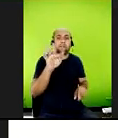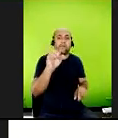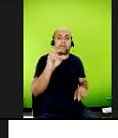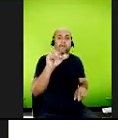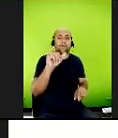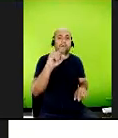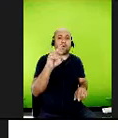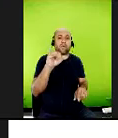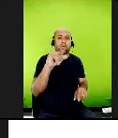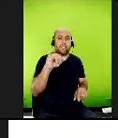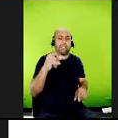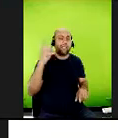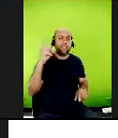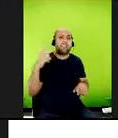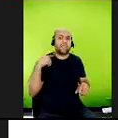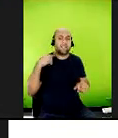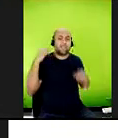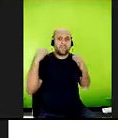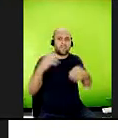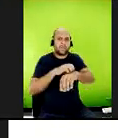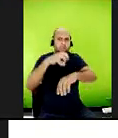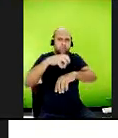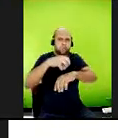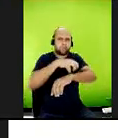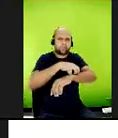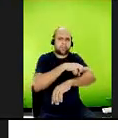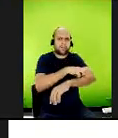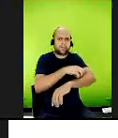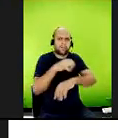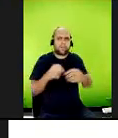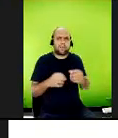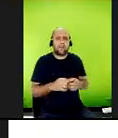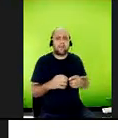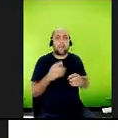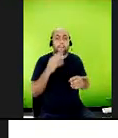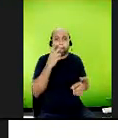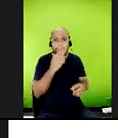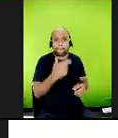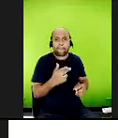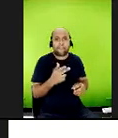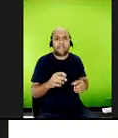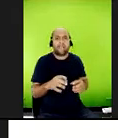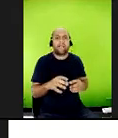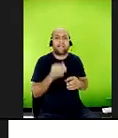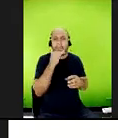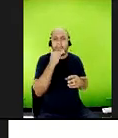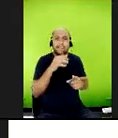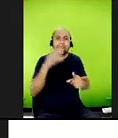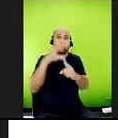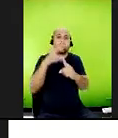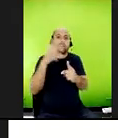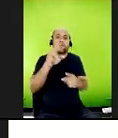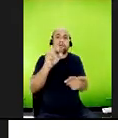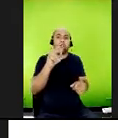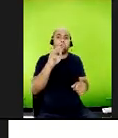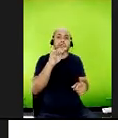a pele bem sabem marcado com suas características que diz respeito a tua aparência afeta a tua rotina afeta